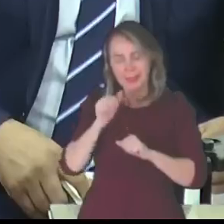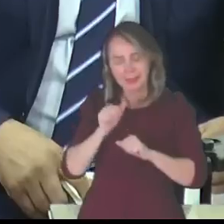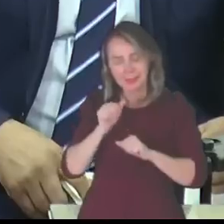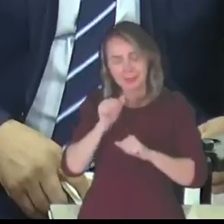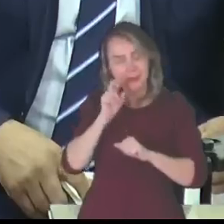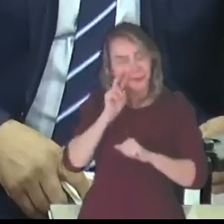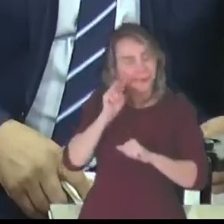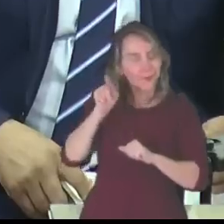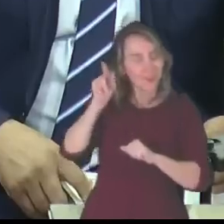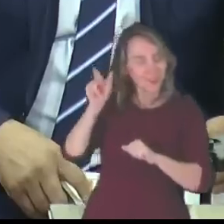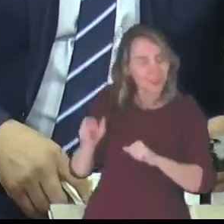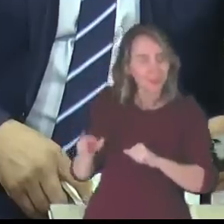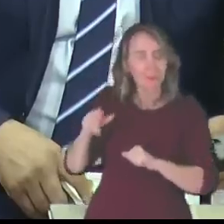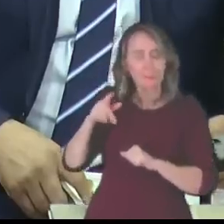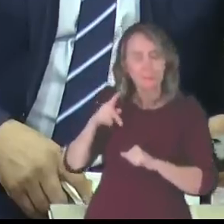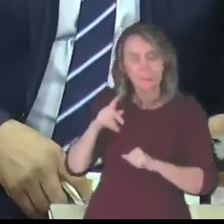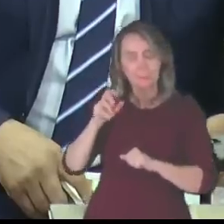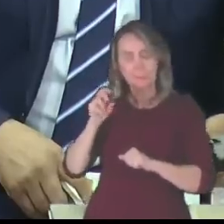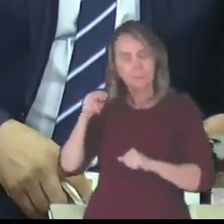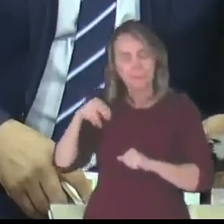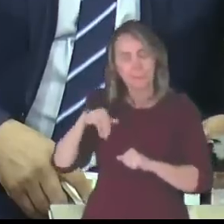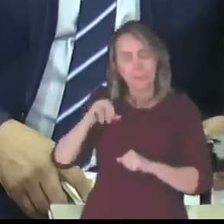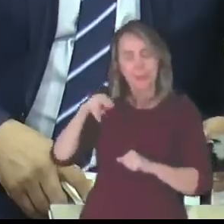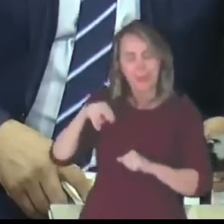a menina Jesus